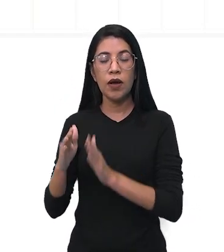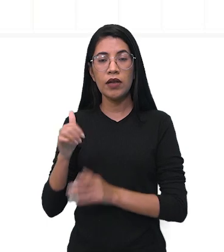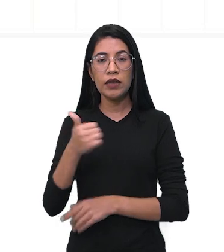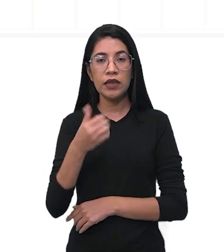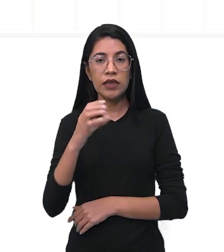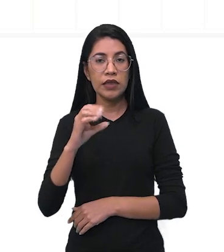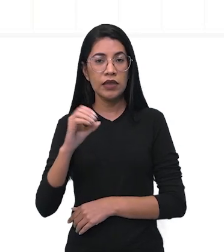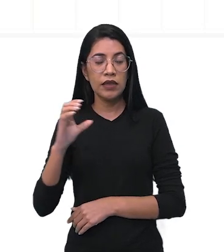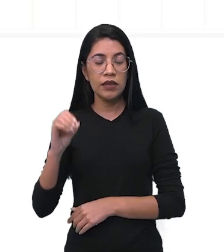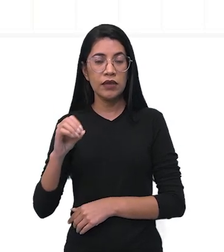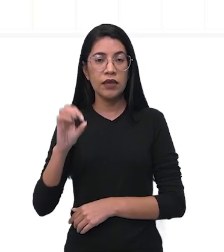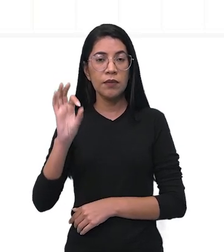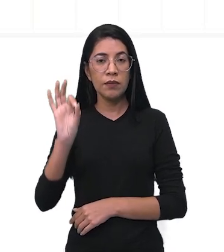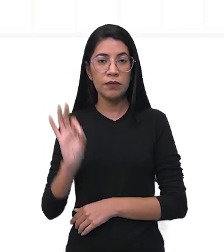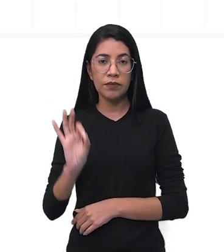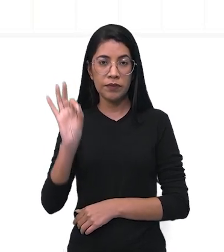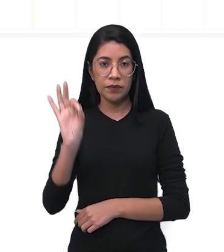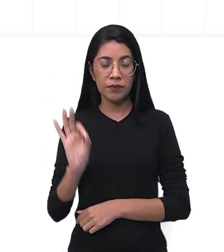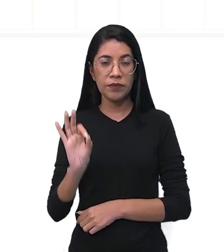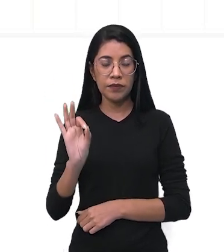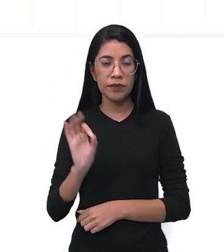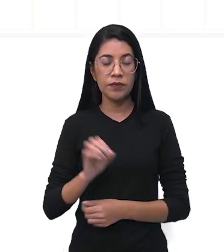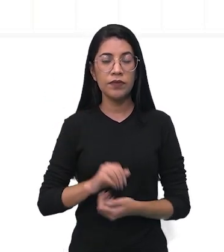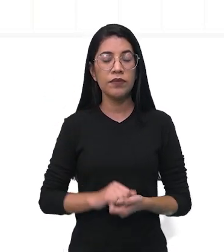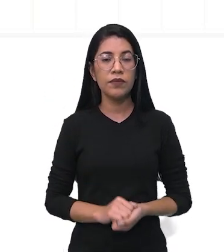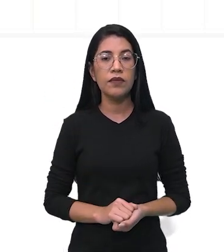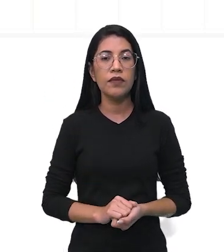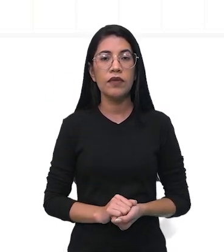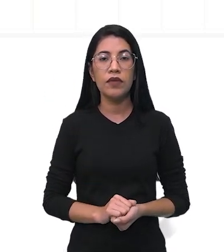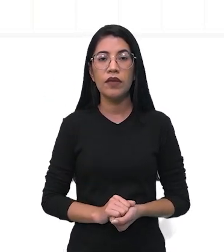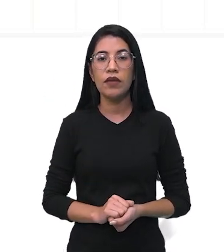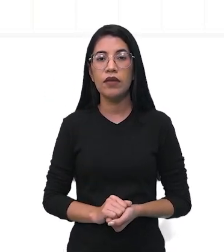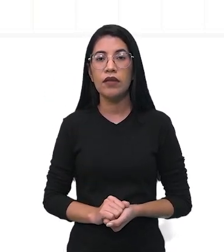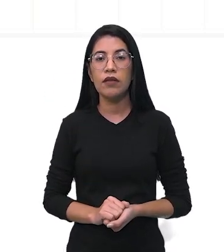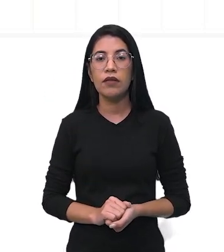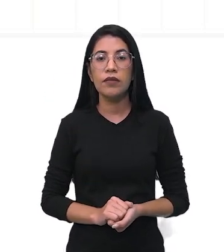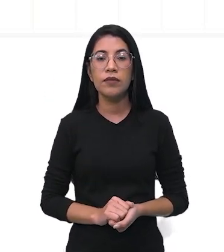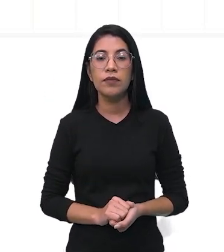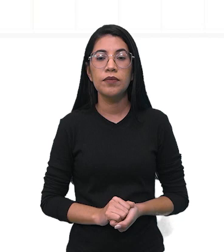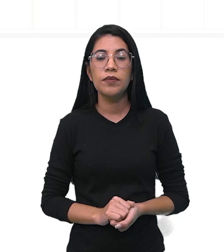corresponde a 100% do valor do produto, ok?